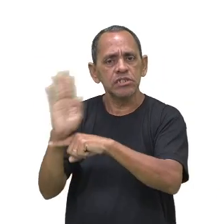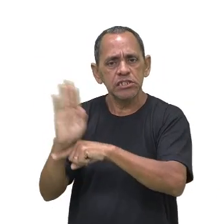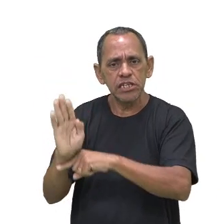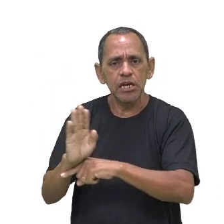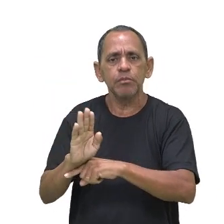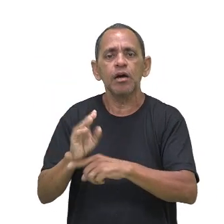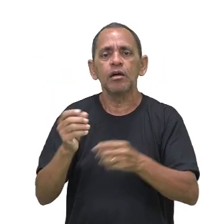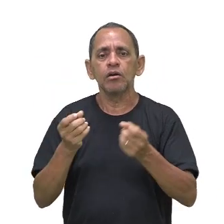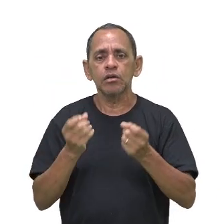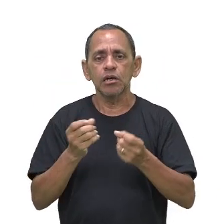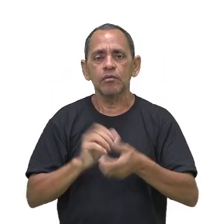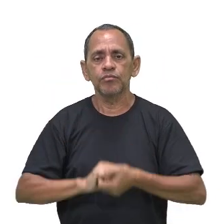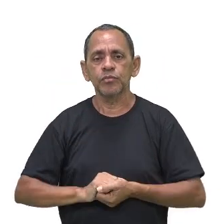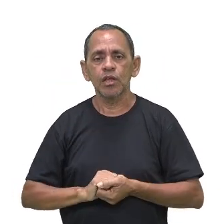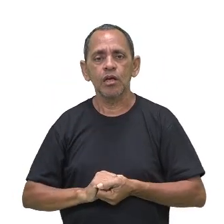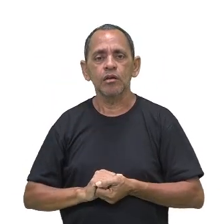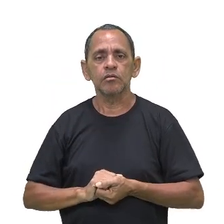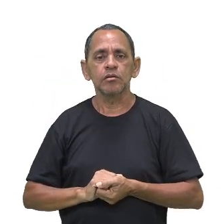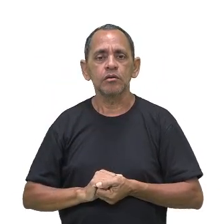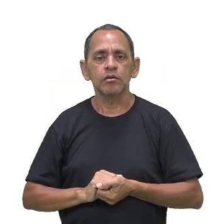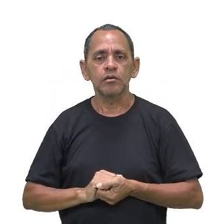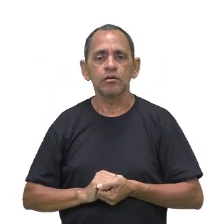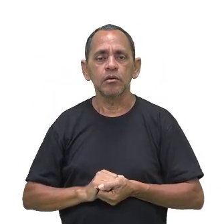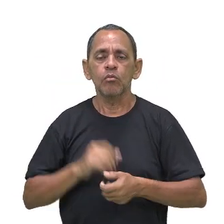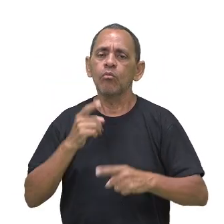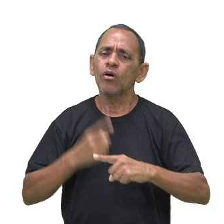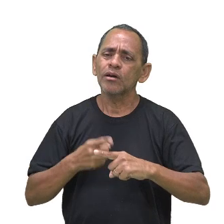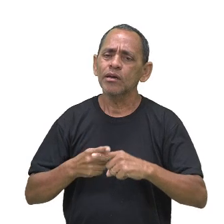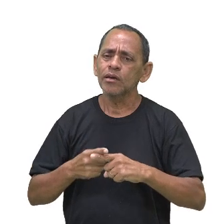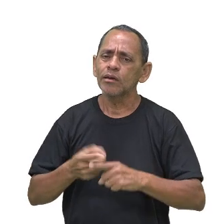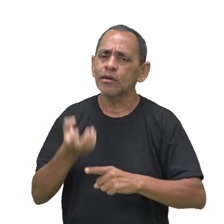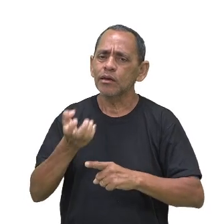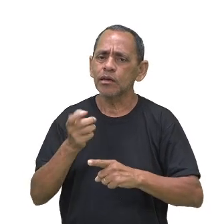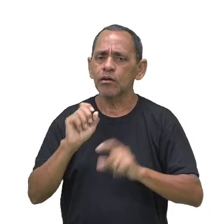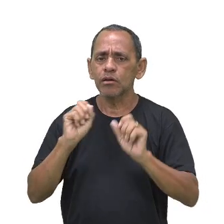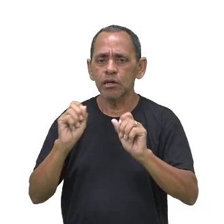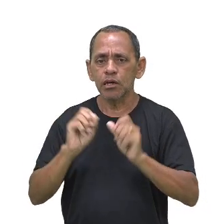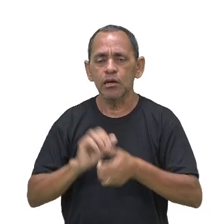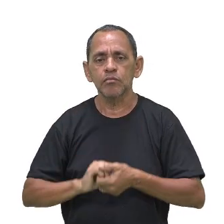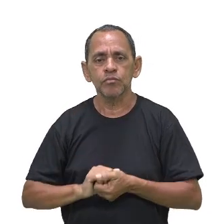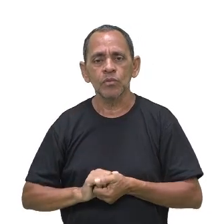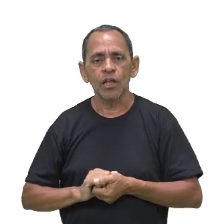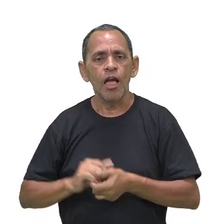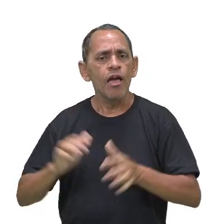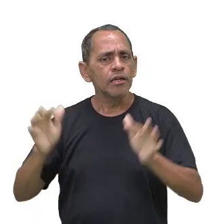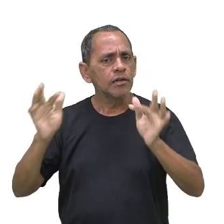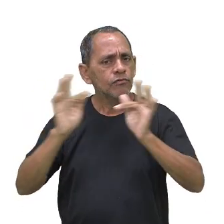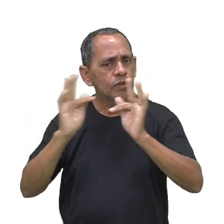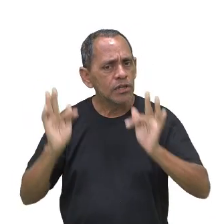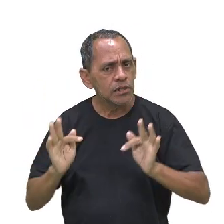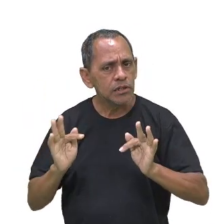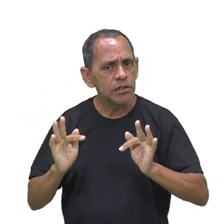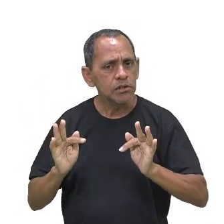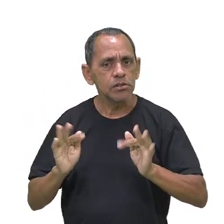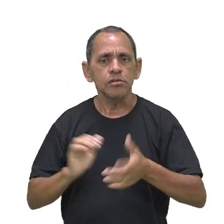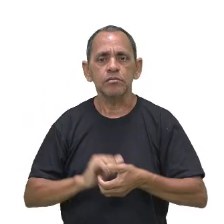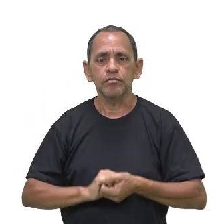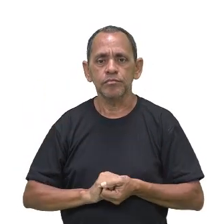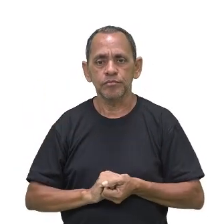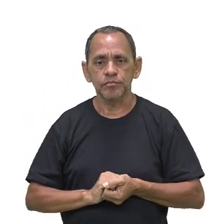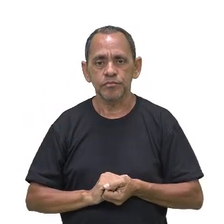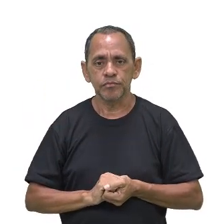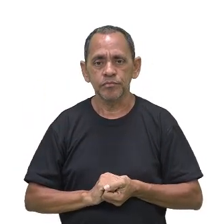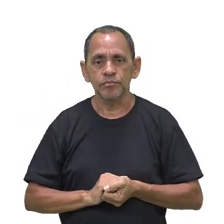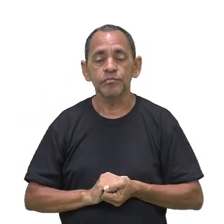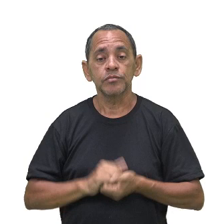para a sociedade essa felicidade, né? A indústria cultural se aproveita